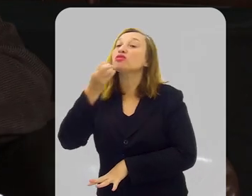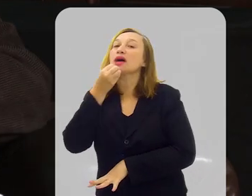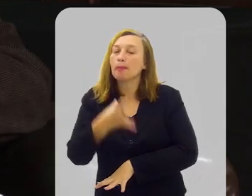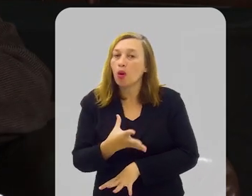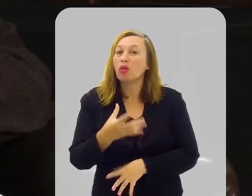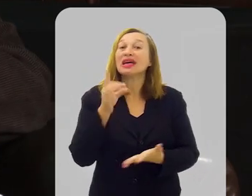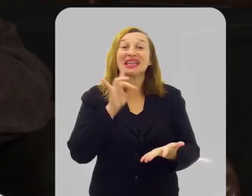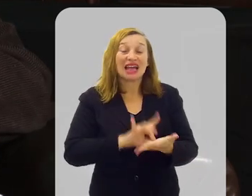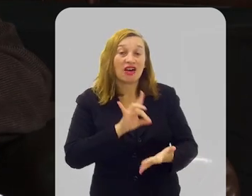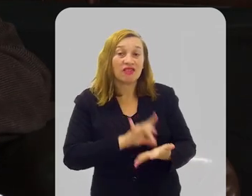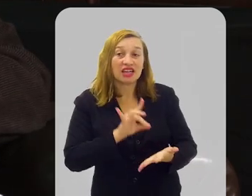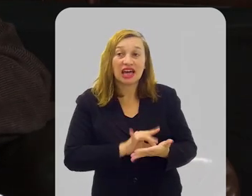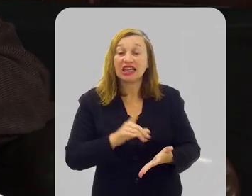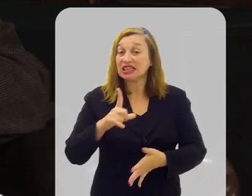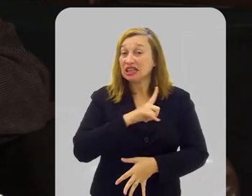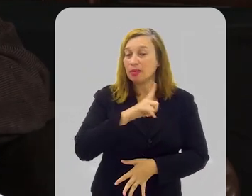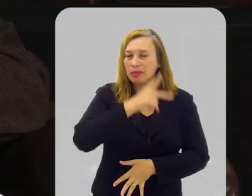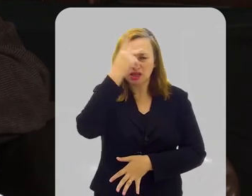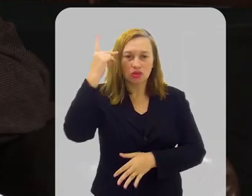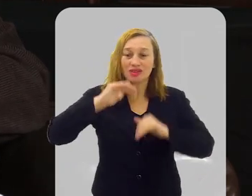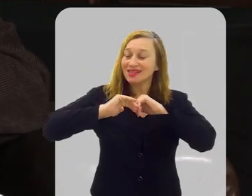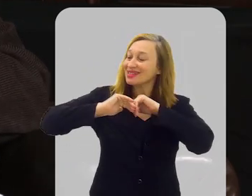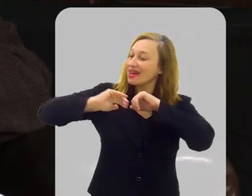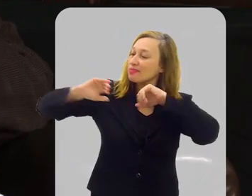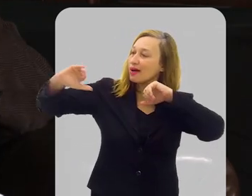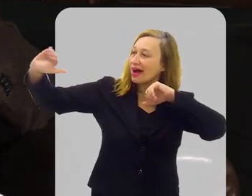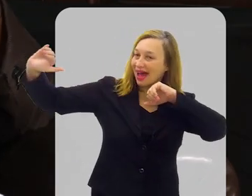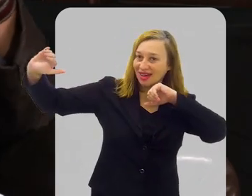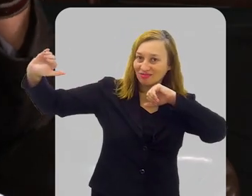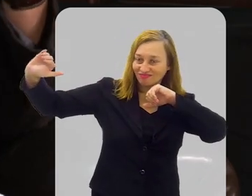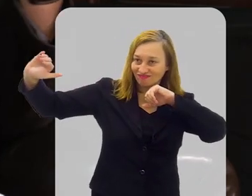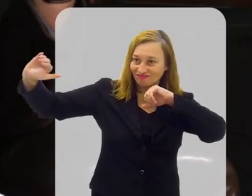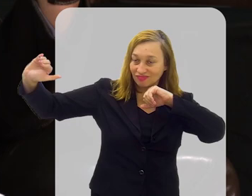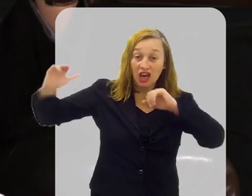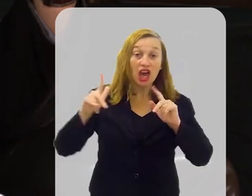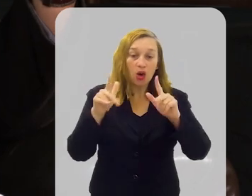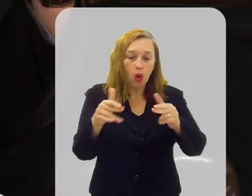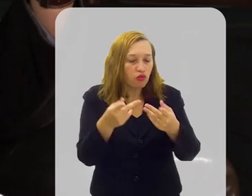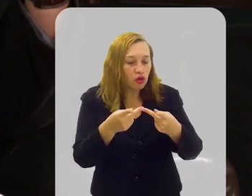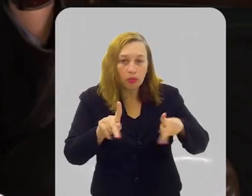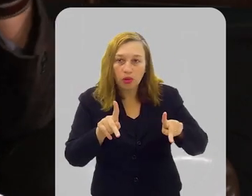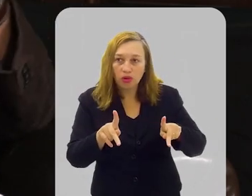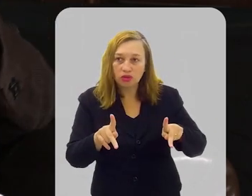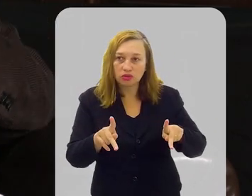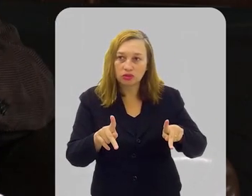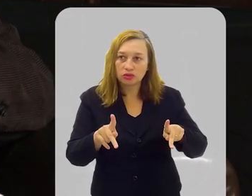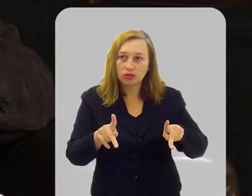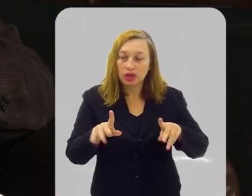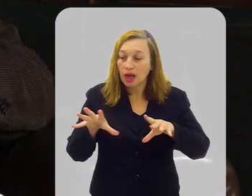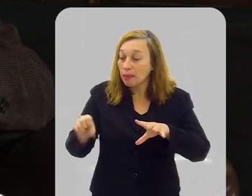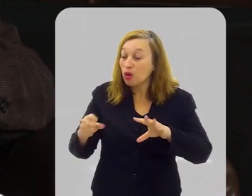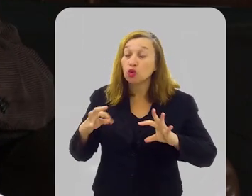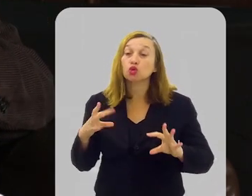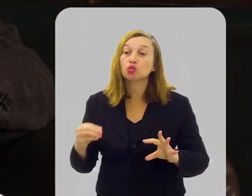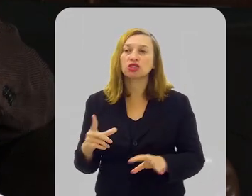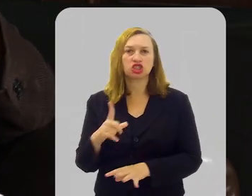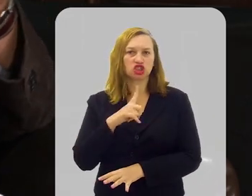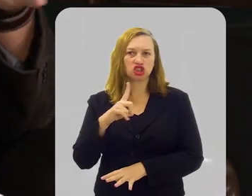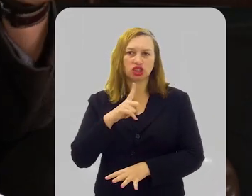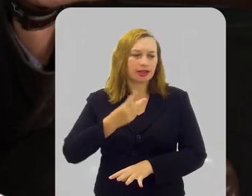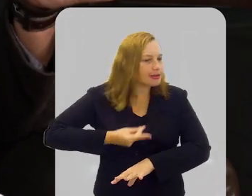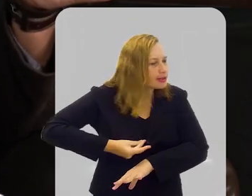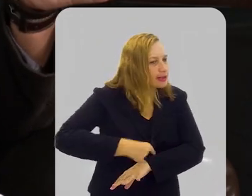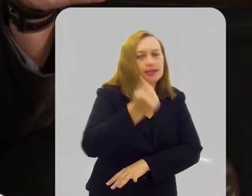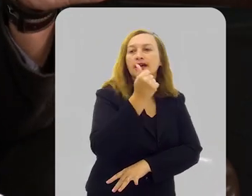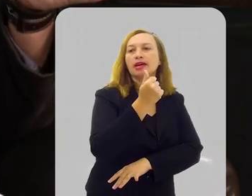que estão separados, que vão embora da casa do Senhor, como o filho pródigo. Ele simplesmente pegou tudo que ele tinha